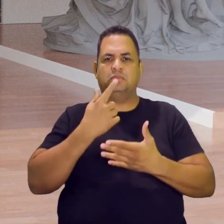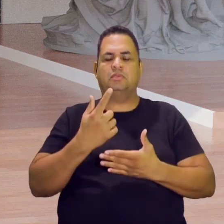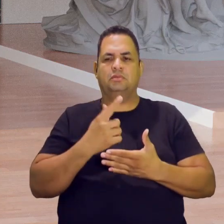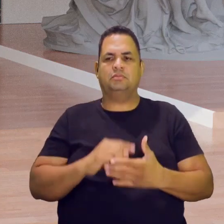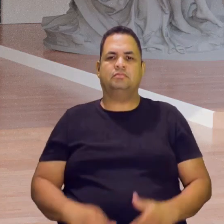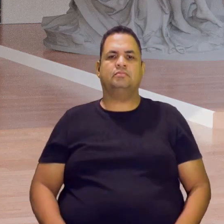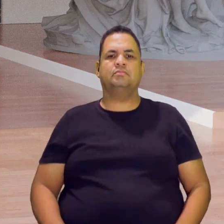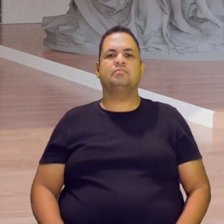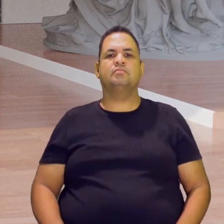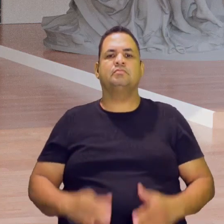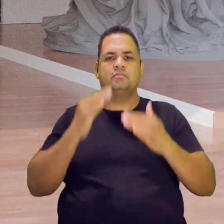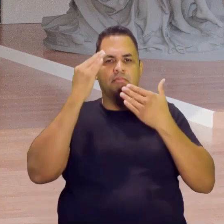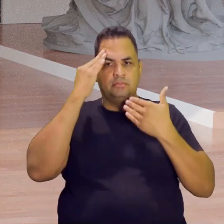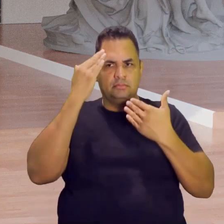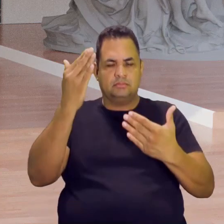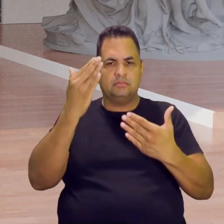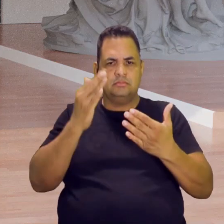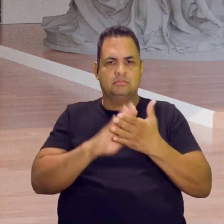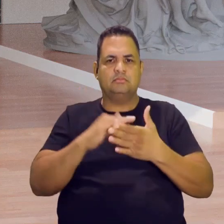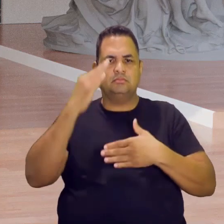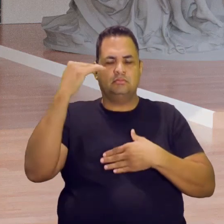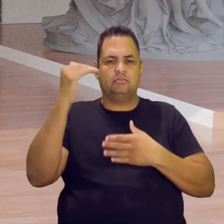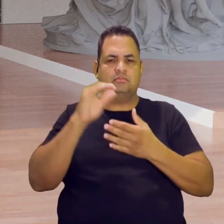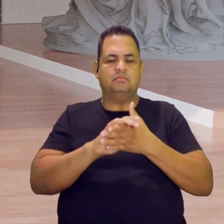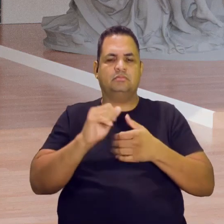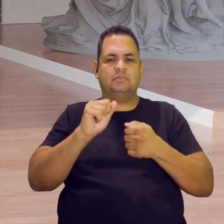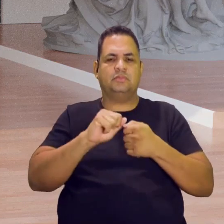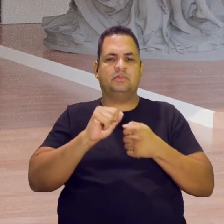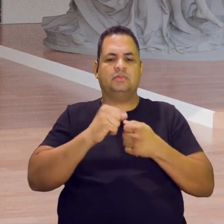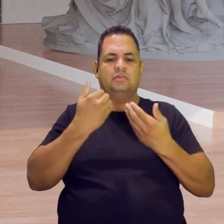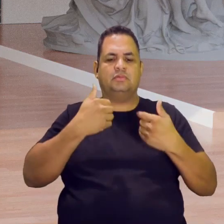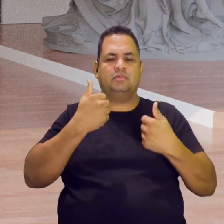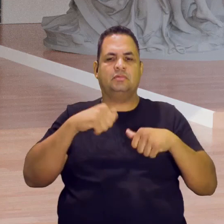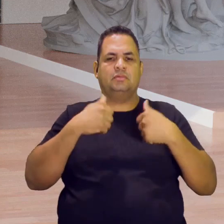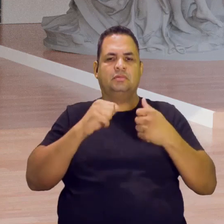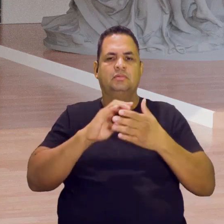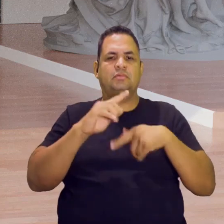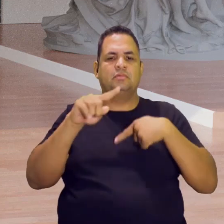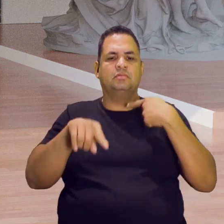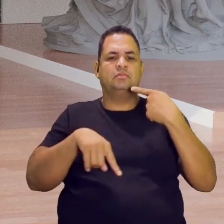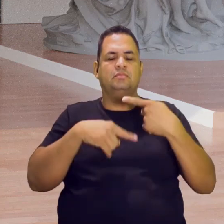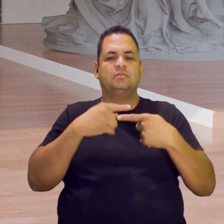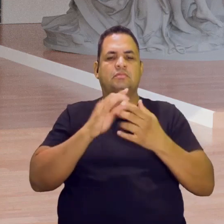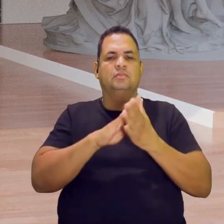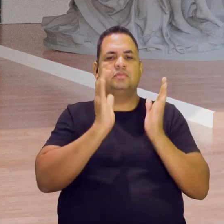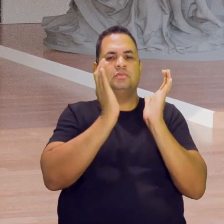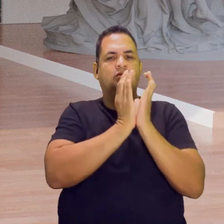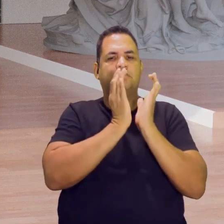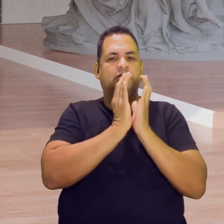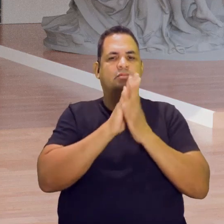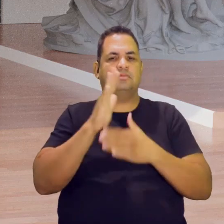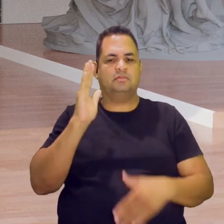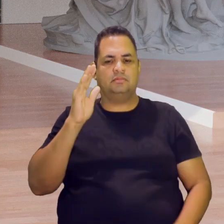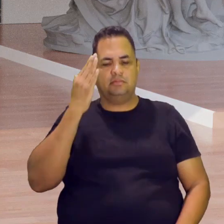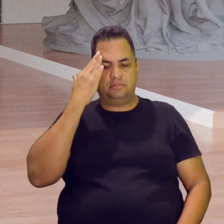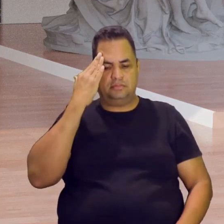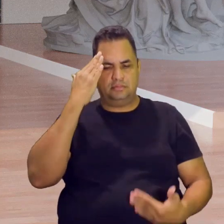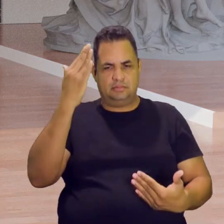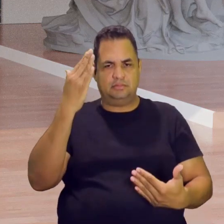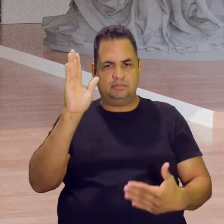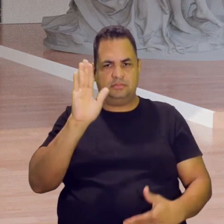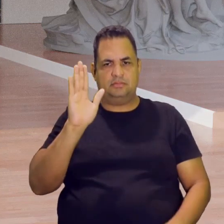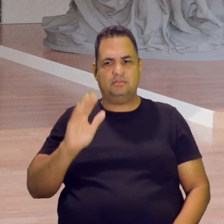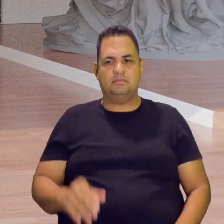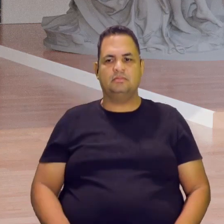certo? Então, obrigado pela atenção, sucesso aí na avaliação e vamos nos ver na próxima unidade. Obrigada, tchau, tchau.